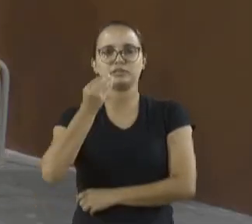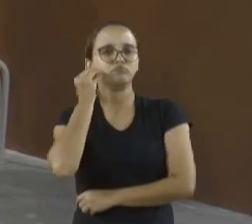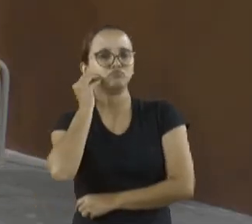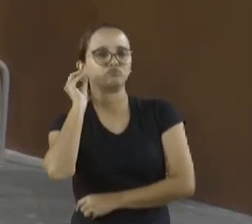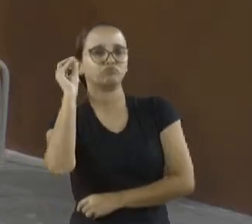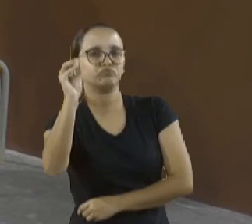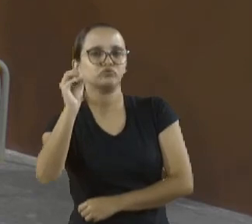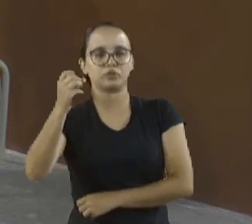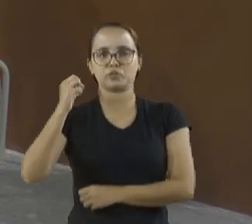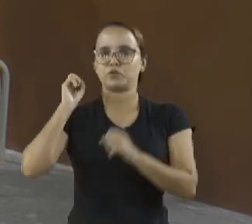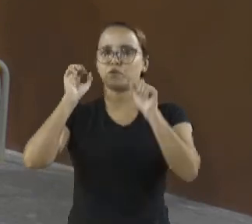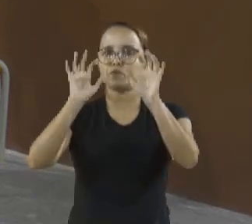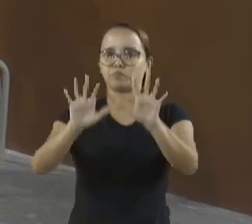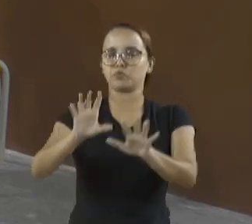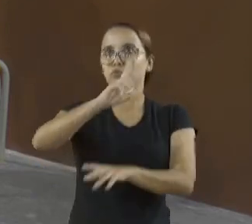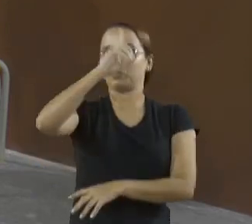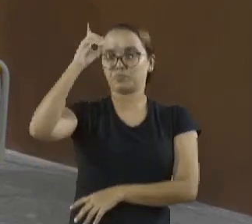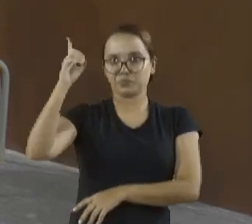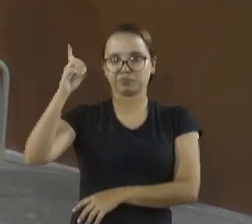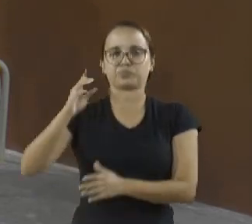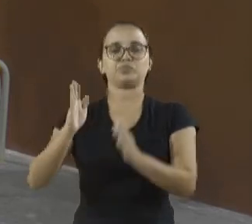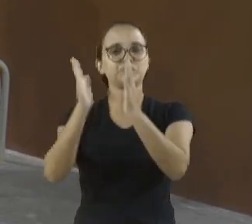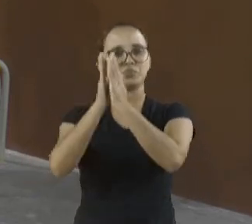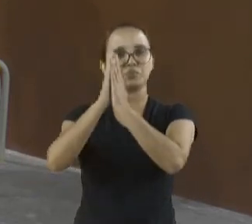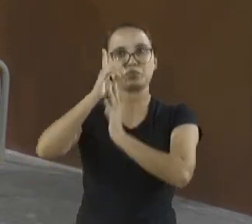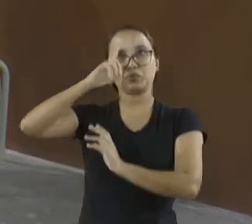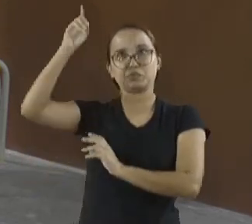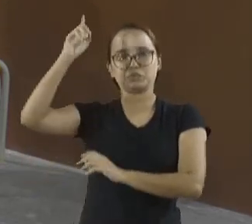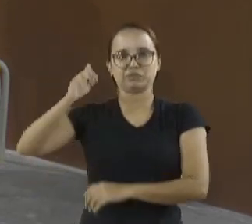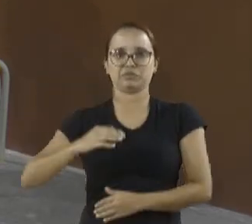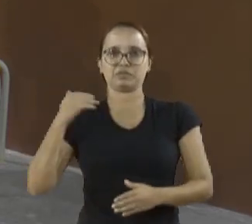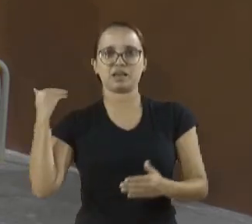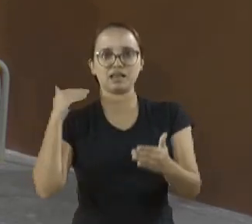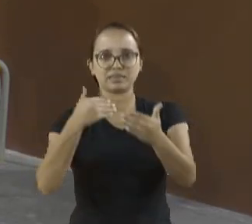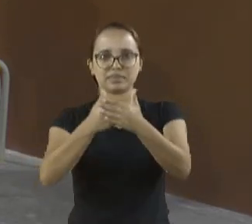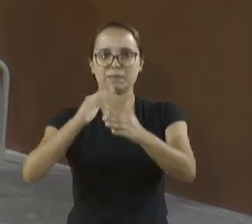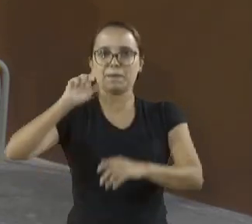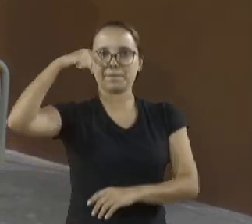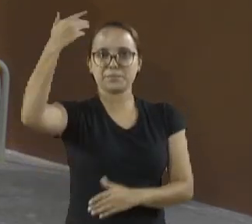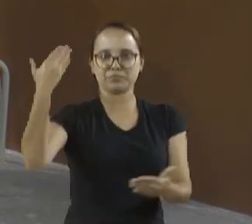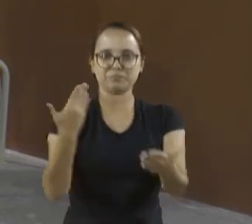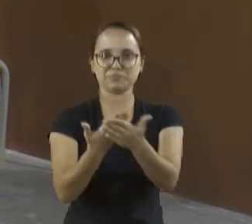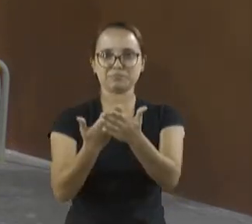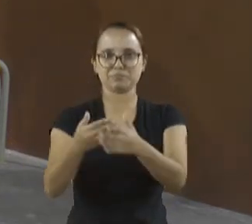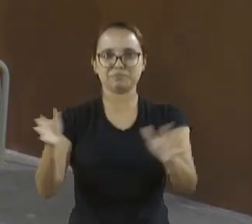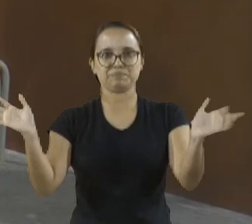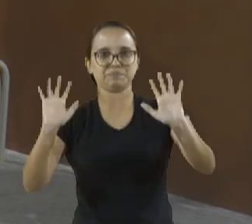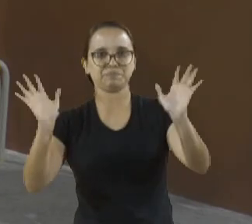fique com Deus, converse com o lá de cima e até a próxima aula. Valeu!